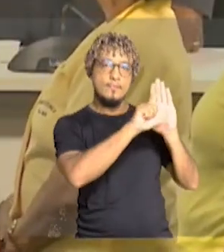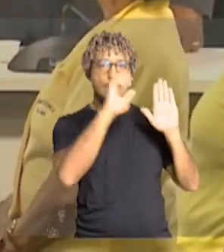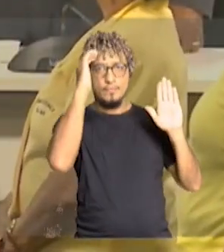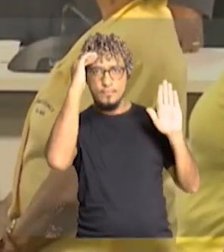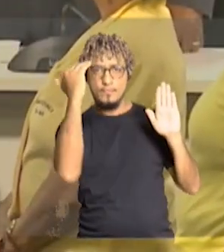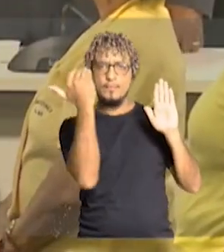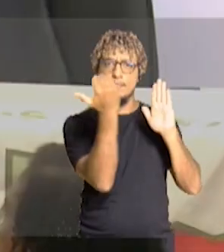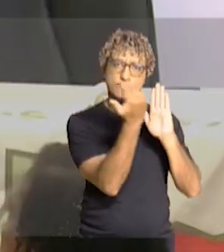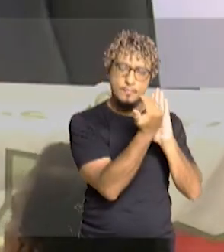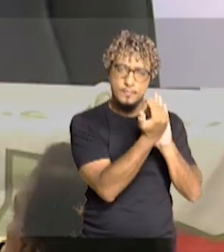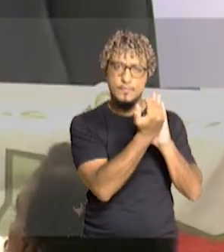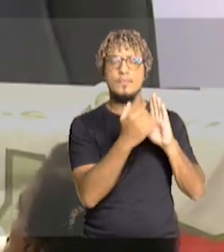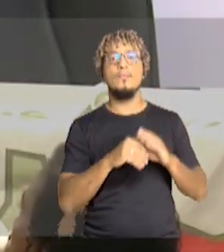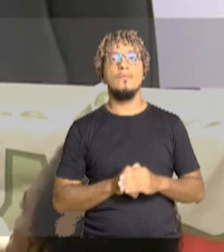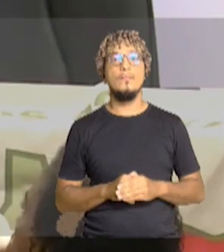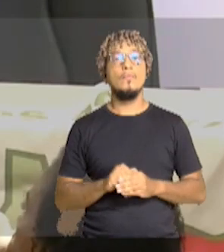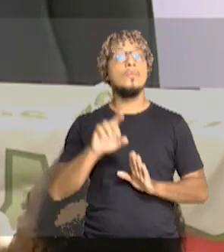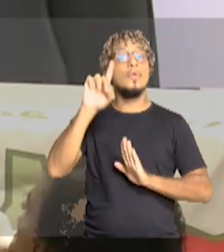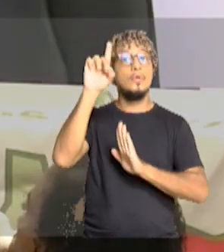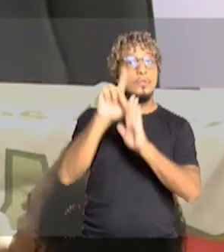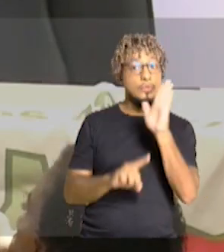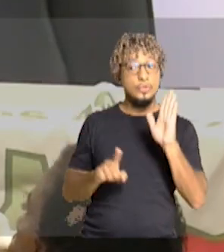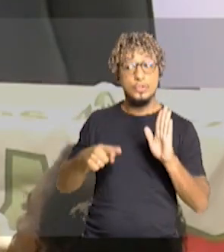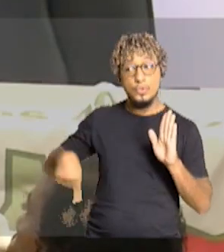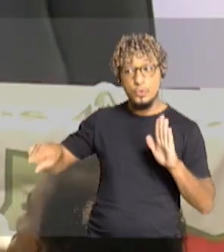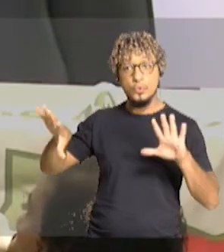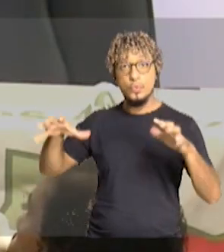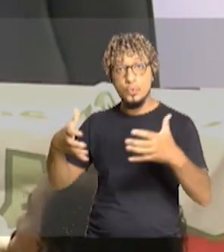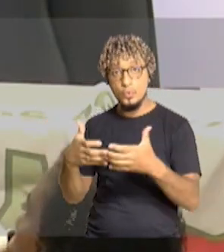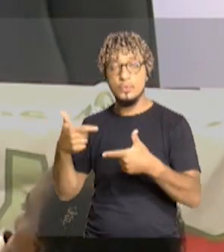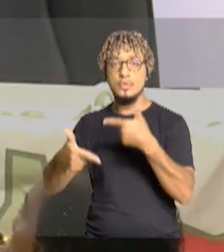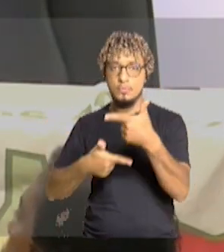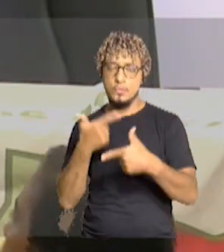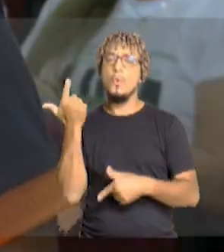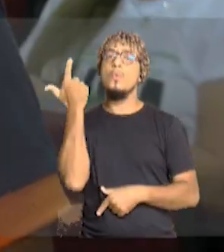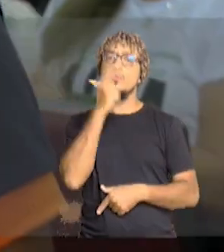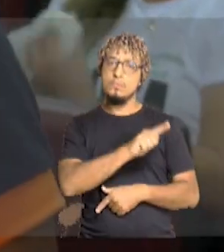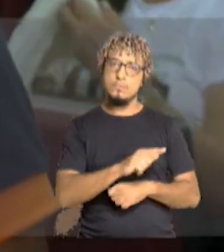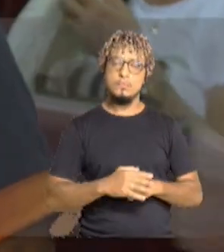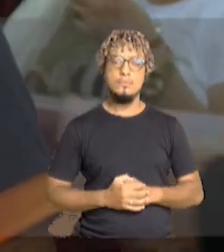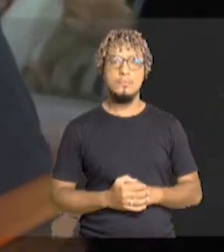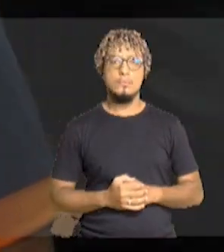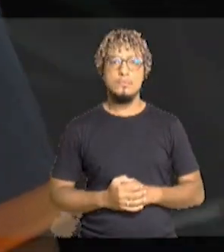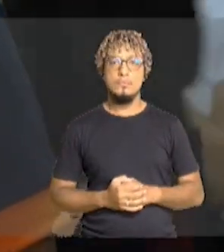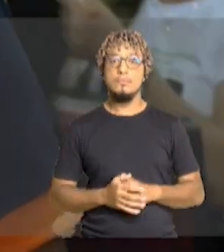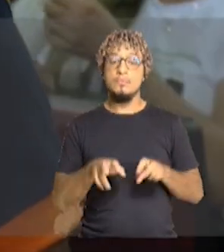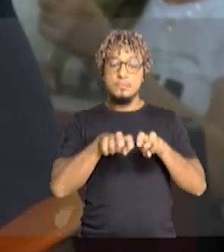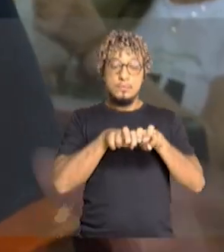seja respeitada e que os direitos da categoria sejam defendidos